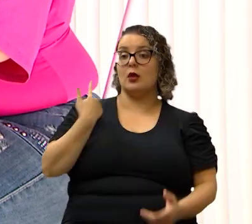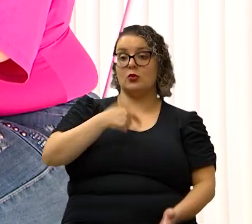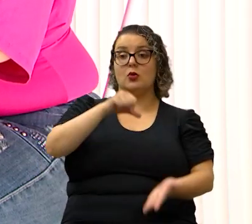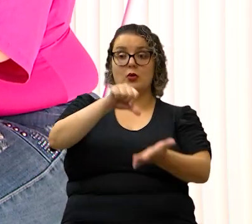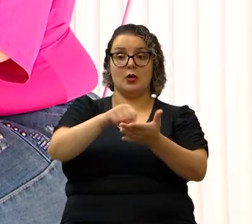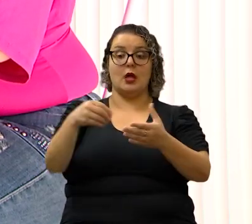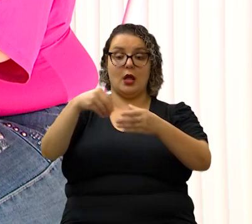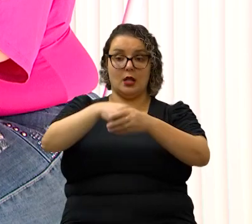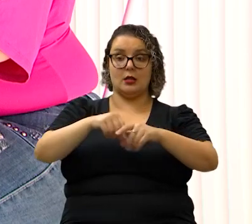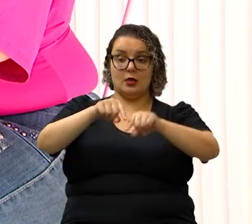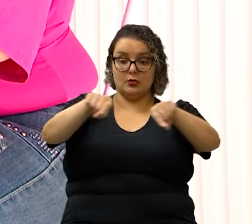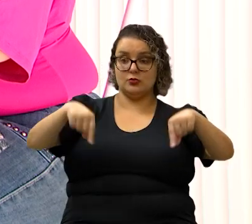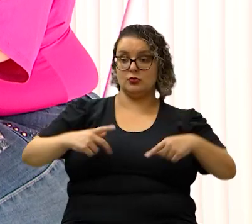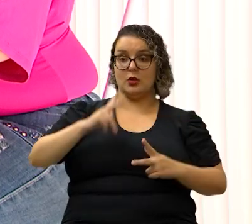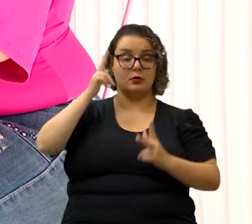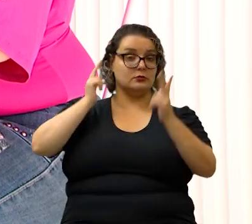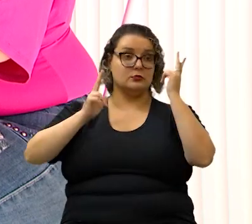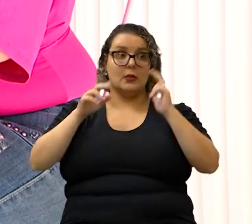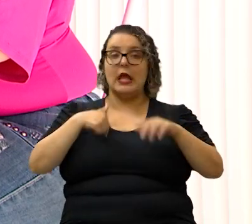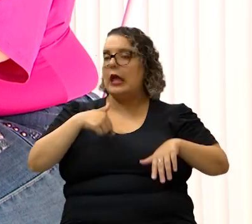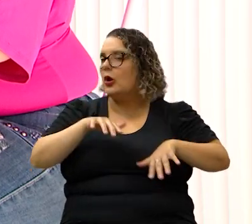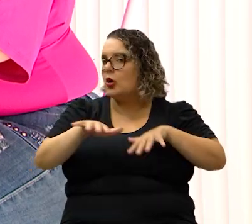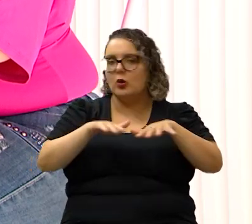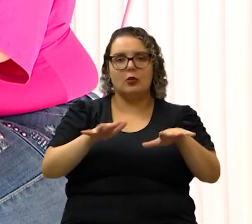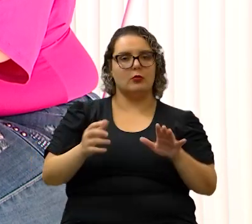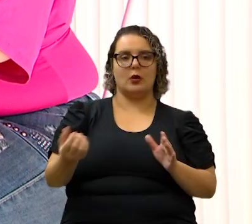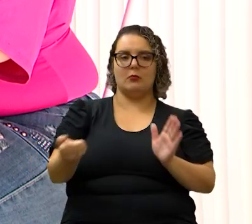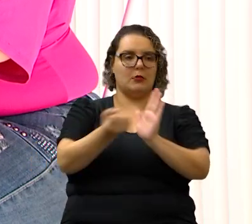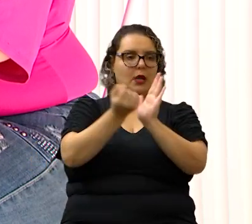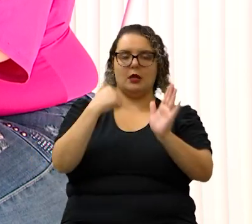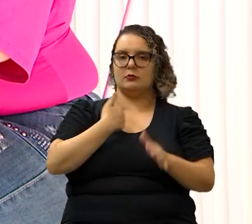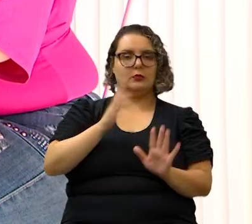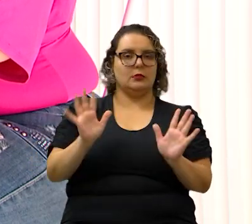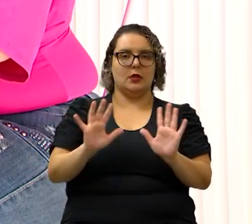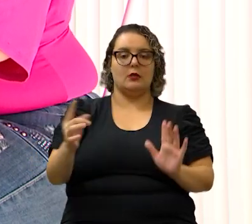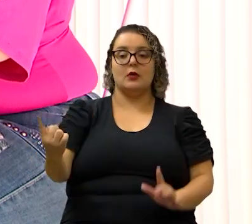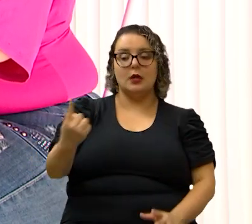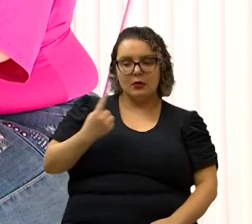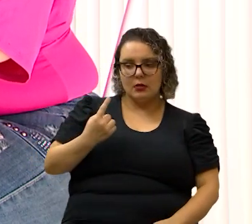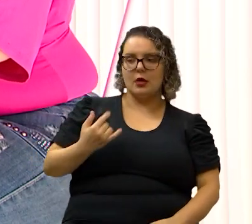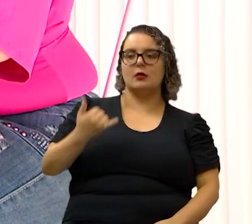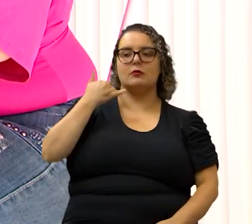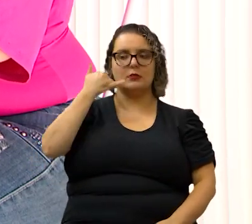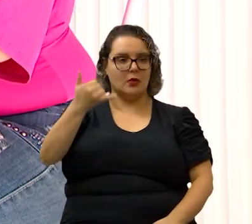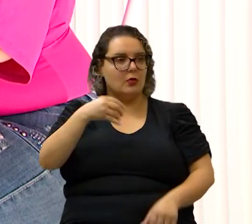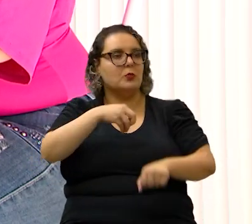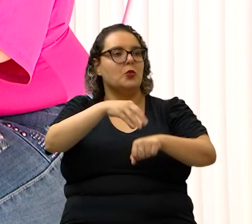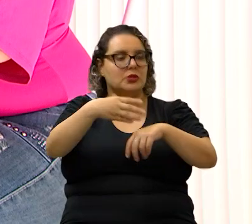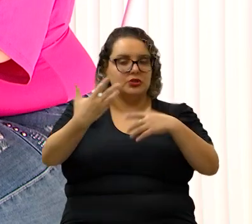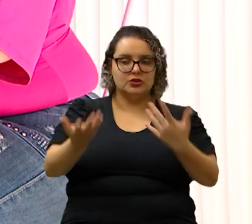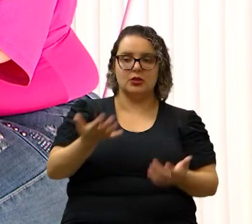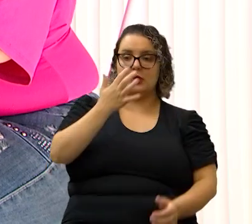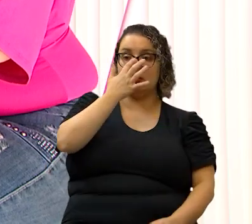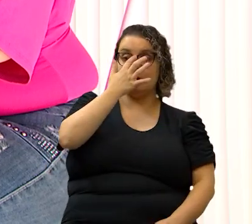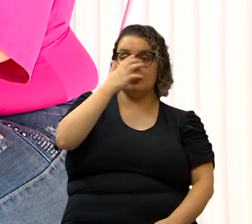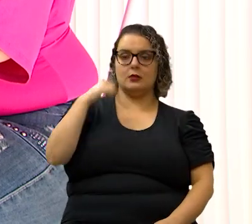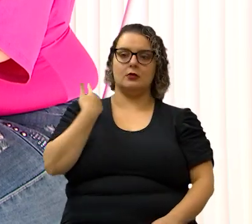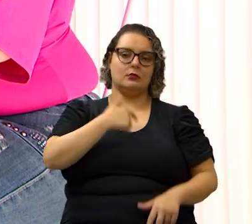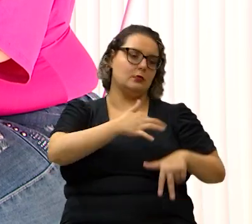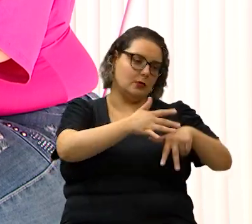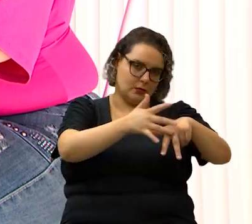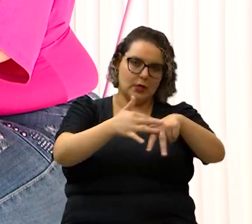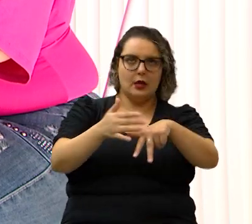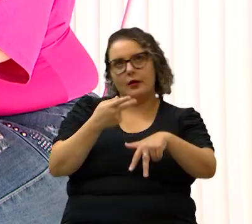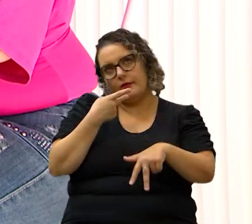uma das nossas unidades é dentro de um salão de beleza. Eu não me movimentei para ter nossa marca lá. Foram eles que nos contataram por indicações. Os